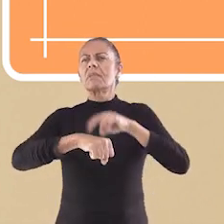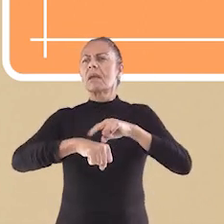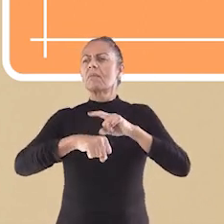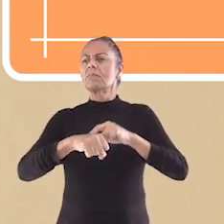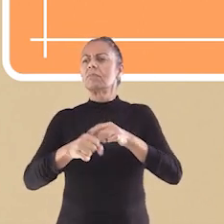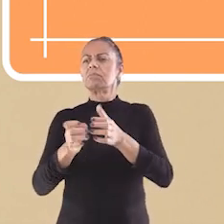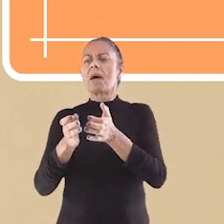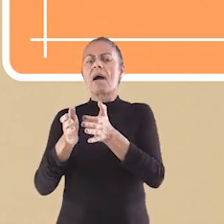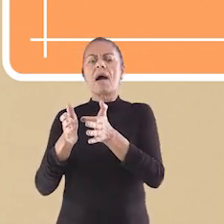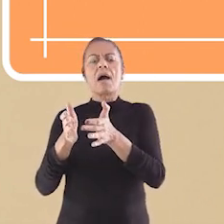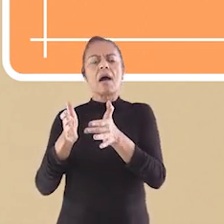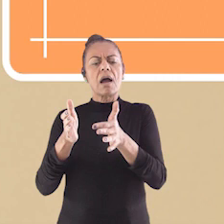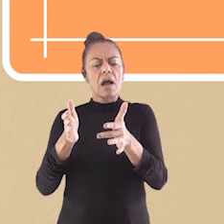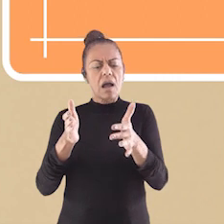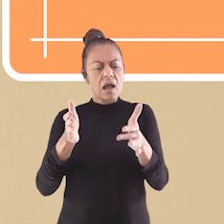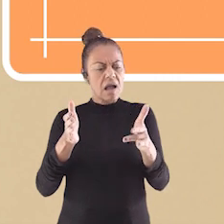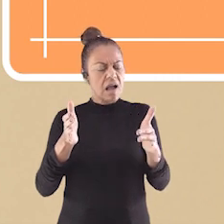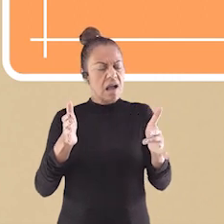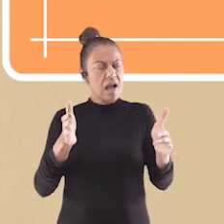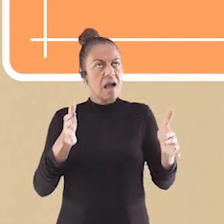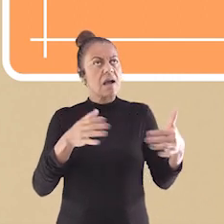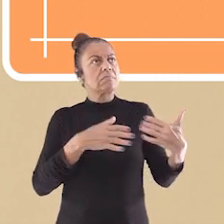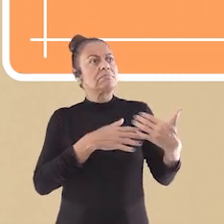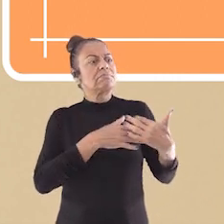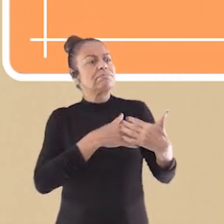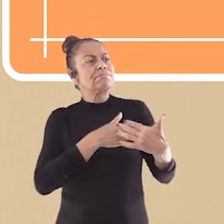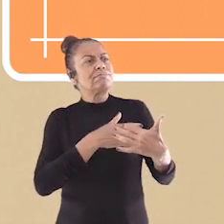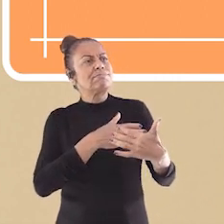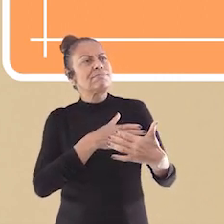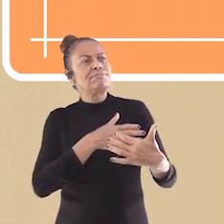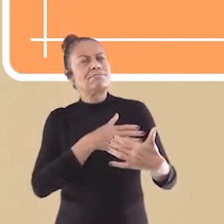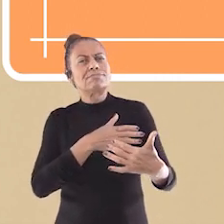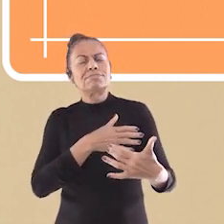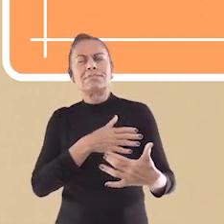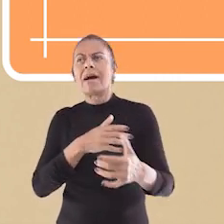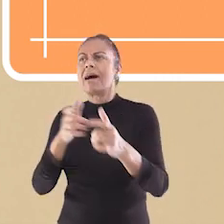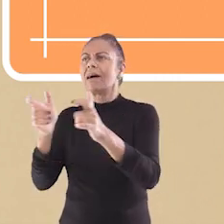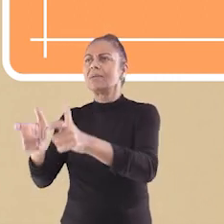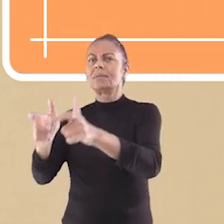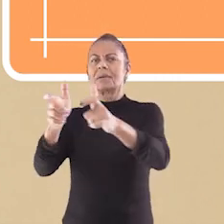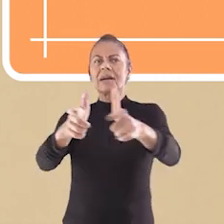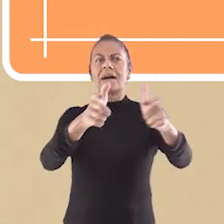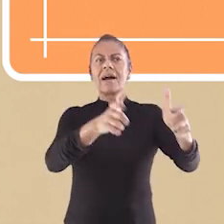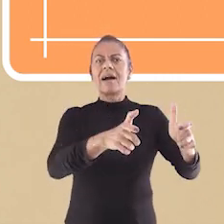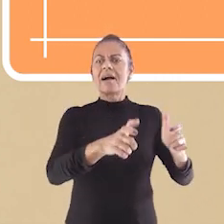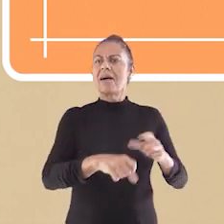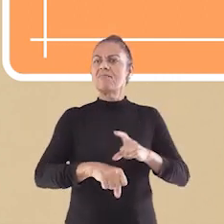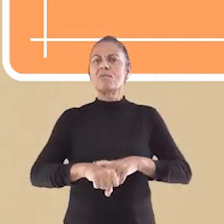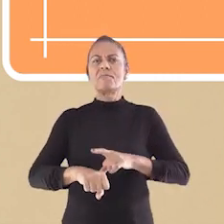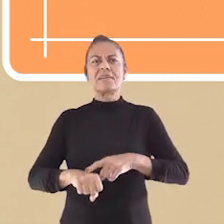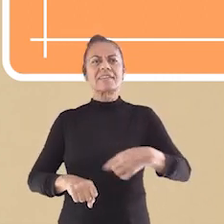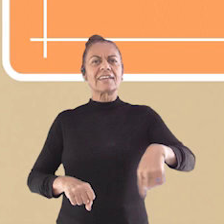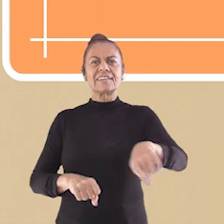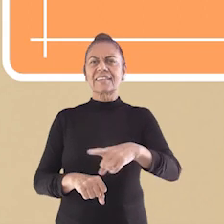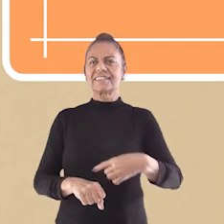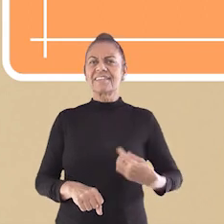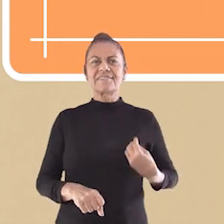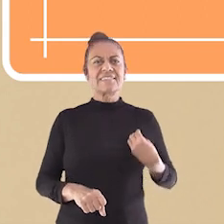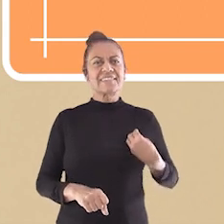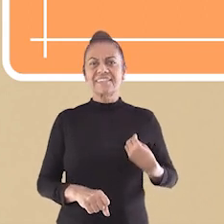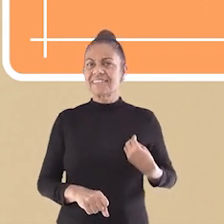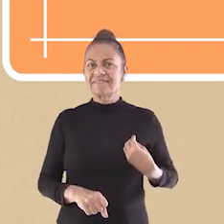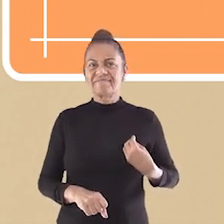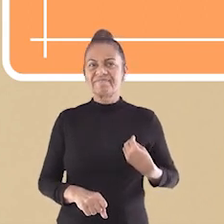cotidiano? Ou seja, o tempo está em todos os lugares e em todos os momentos da nossa vida. O tempo